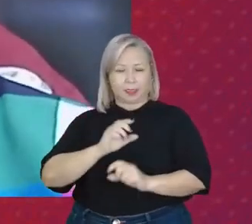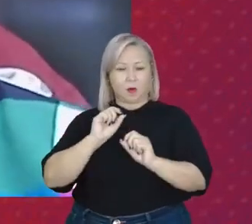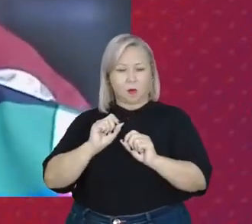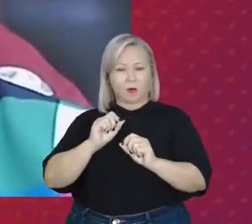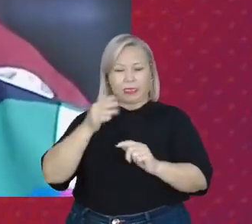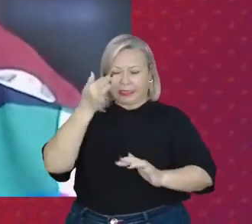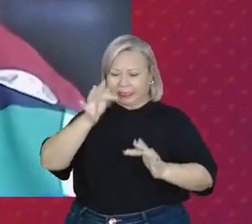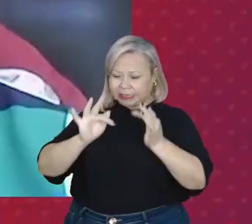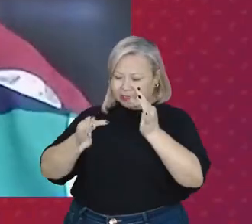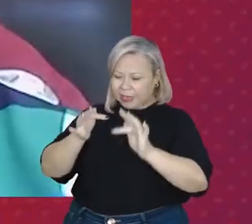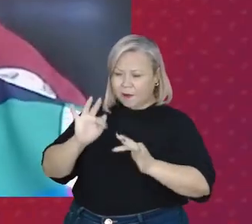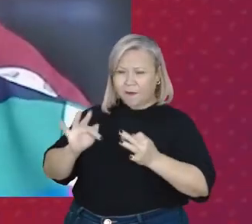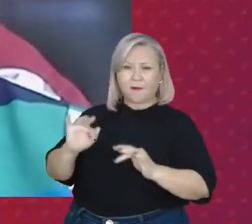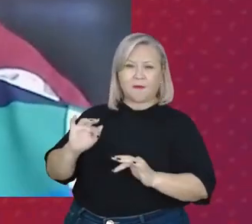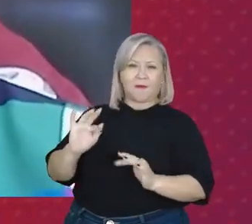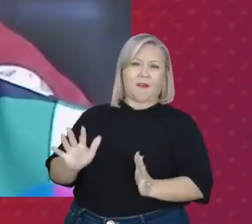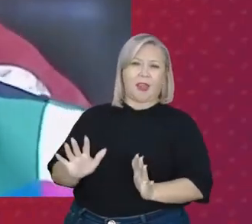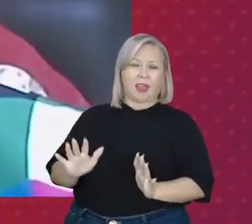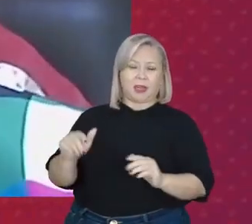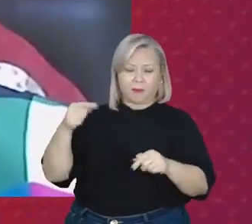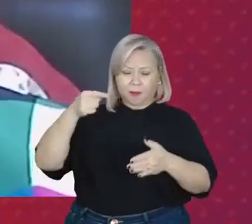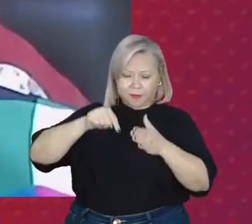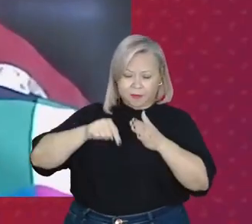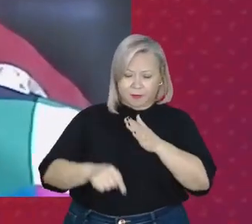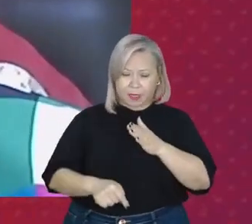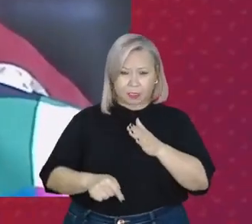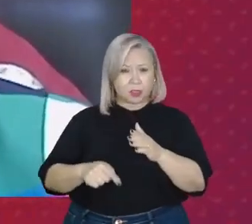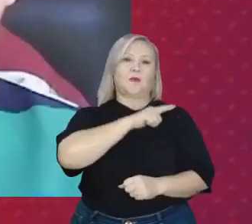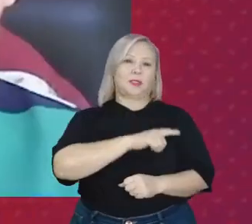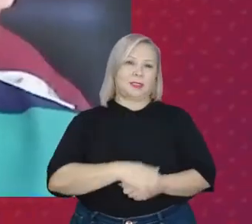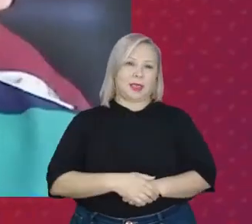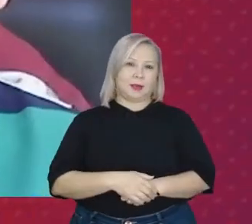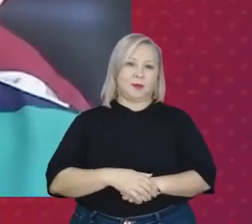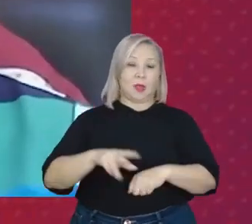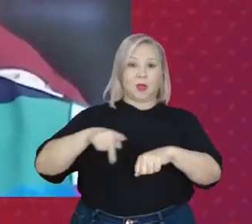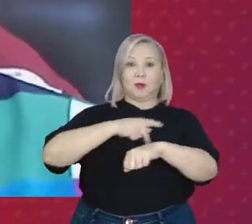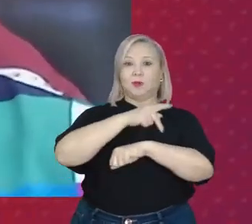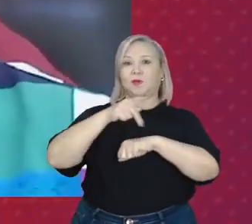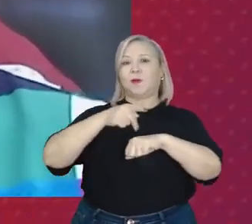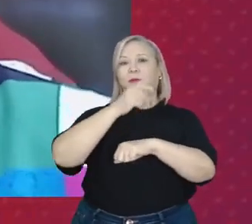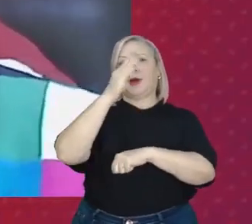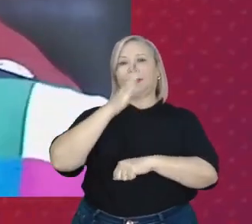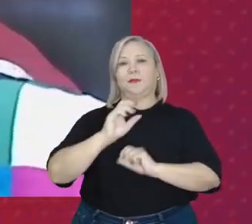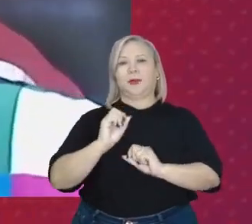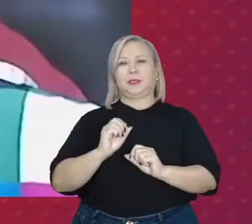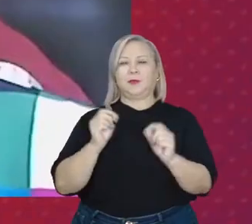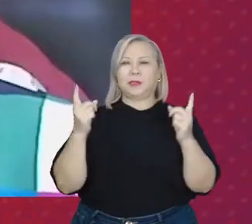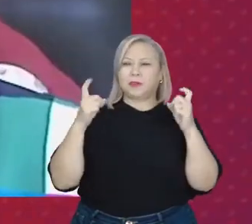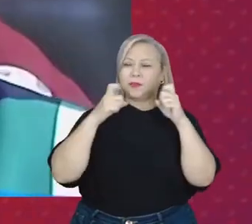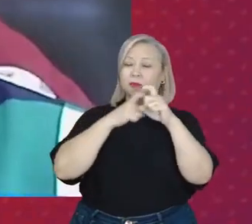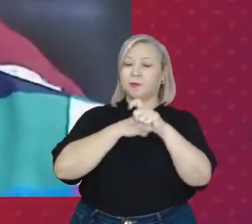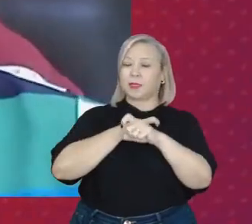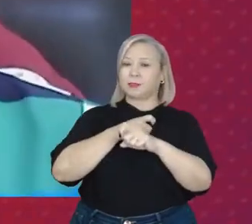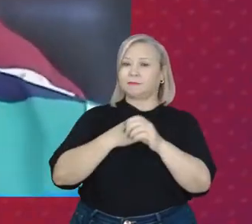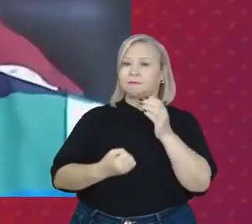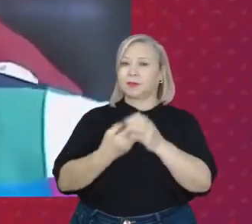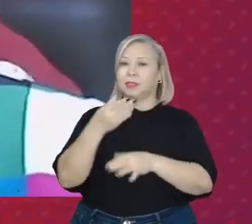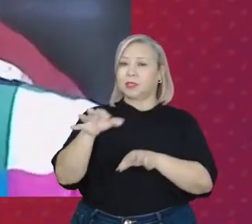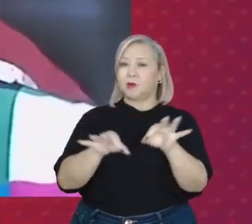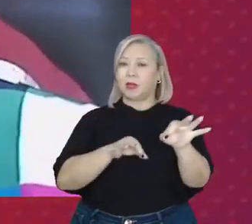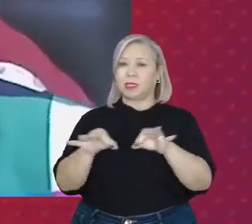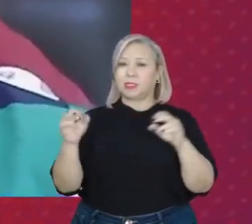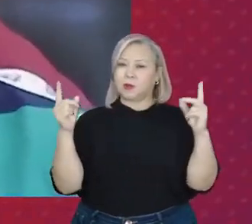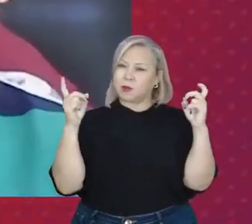fere profundamente qualquer cidadão que dificilmente se constrói, com